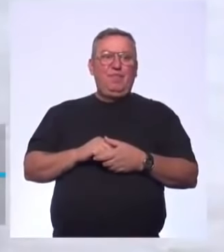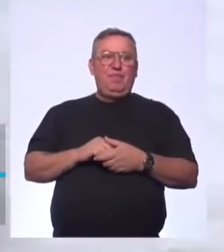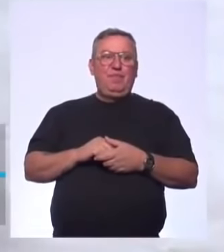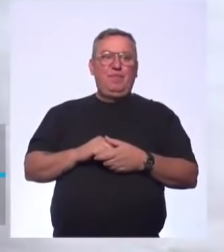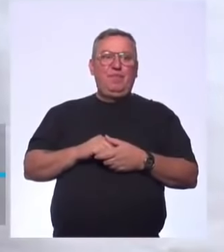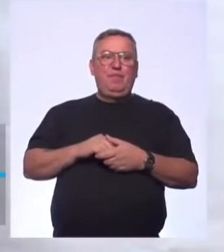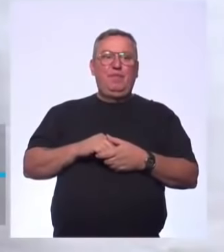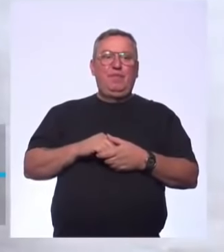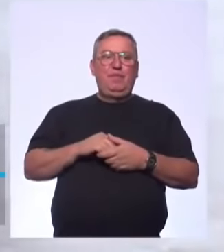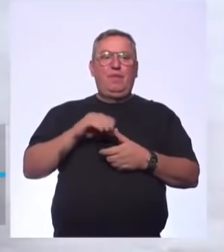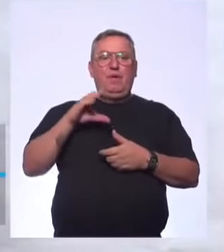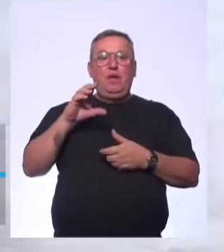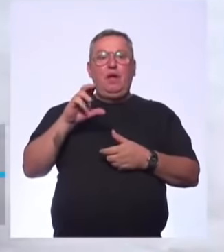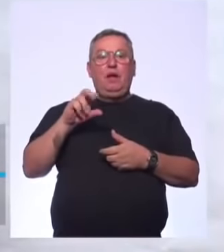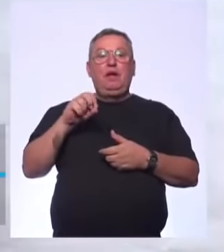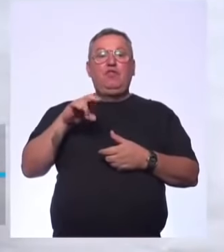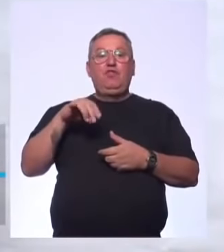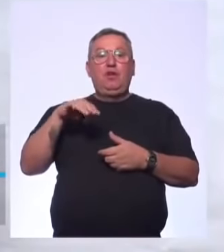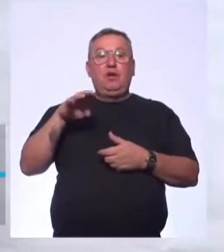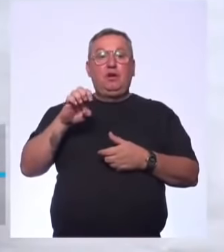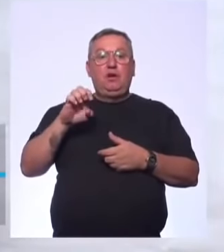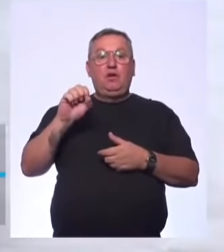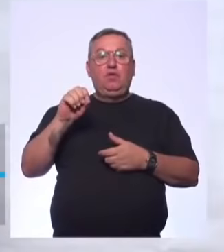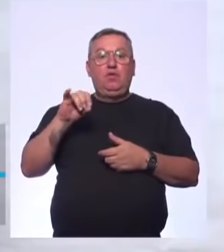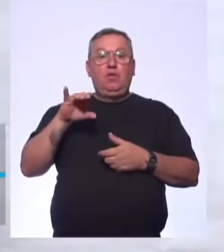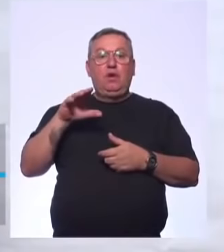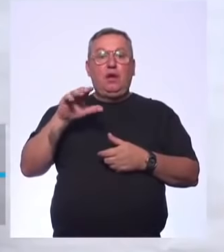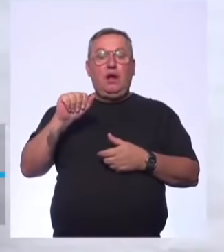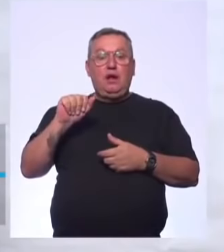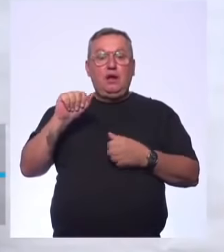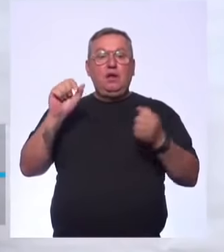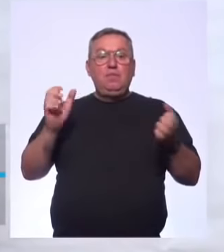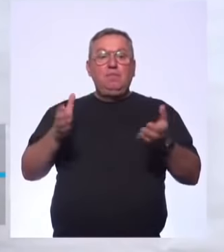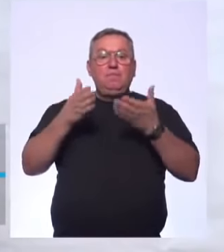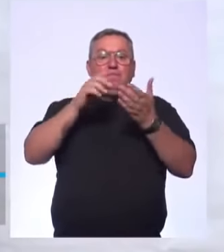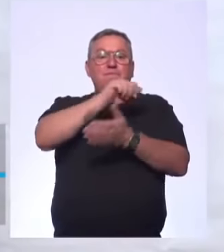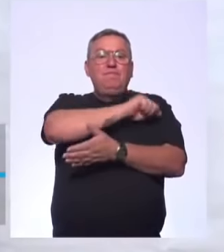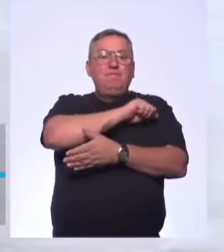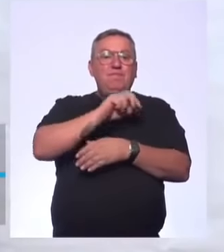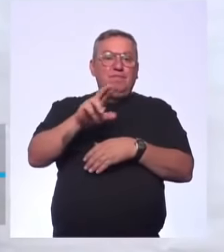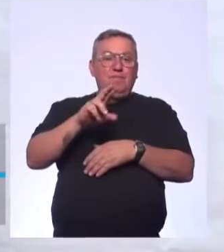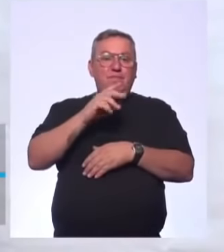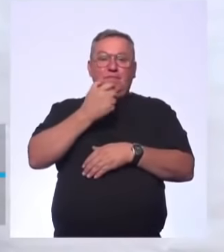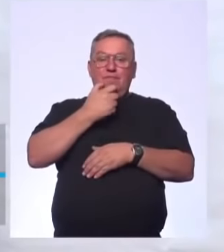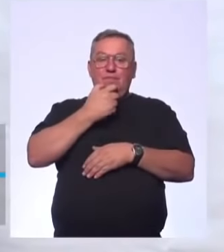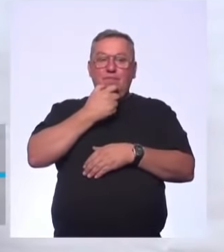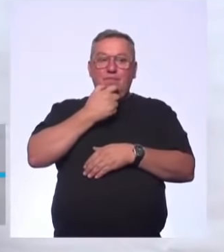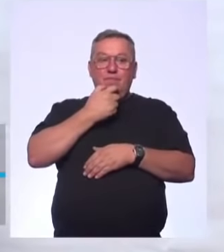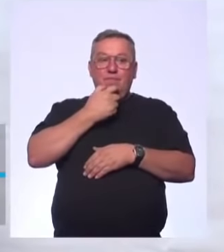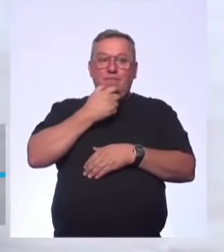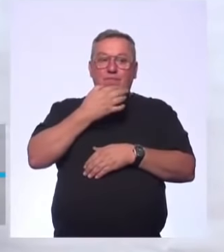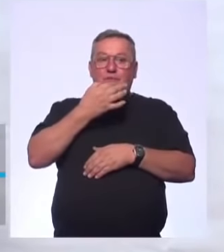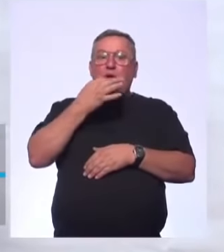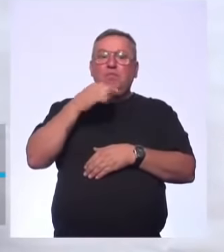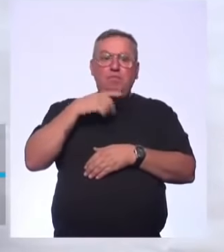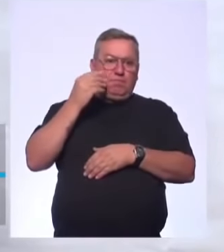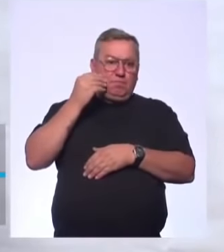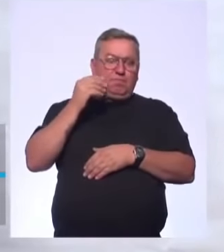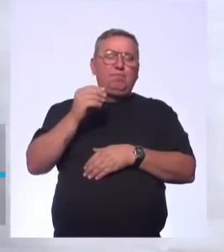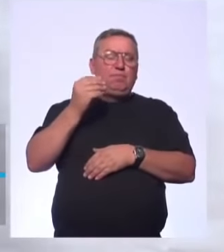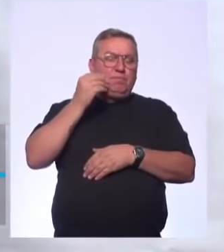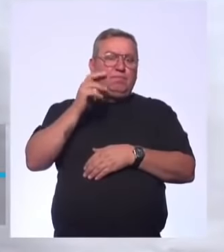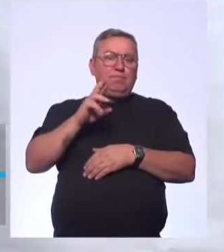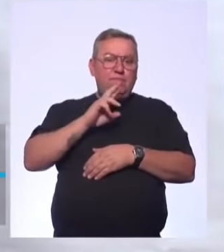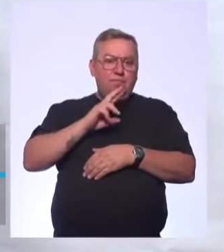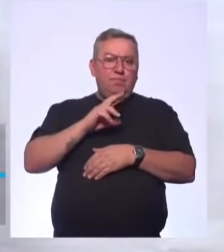A professora Cristiane Rodrigues, a Soraya, que incentivou os alunos a responderem em inglês. Eu acho que a gente tem que tentar responder em inglês,